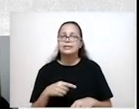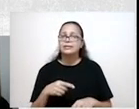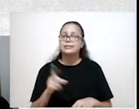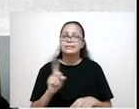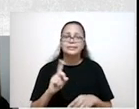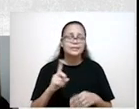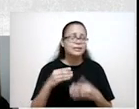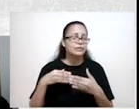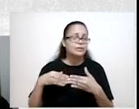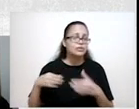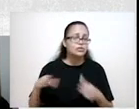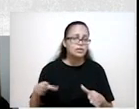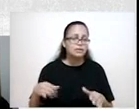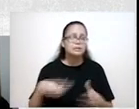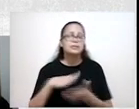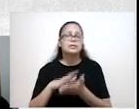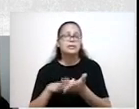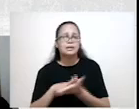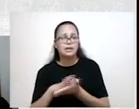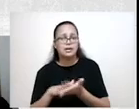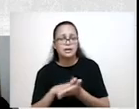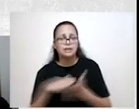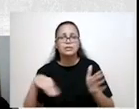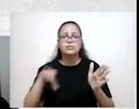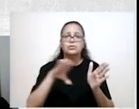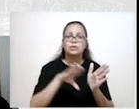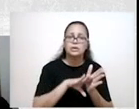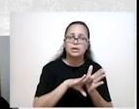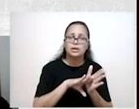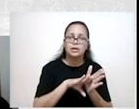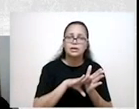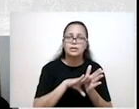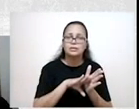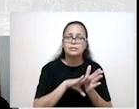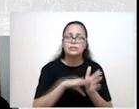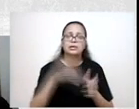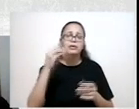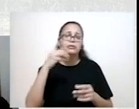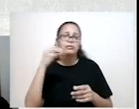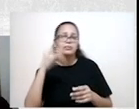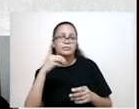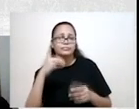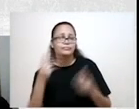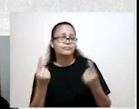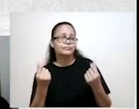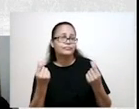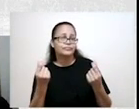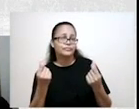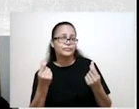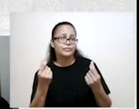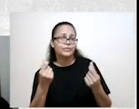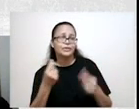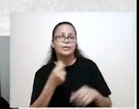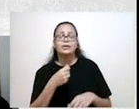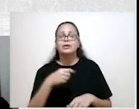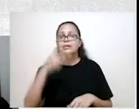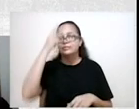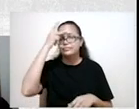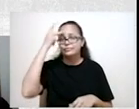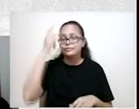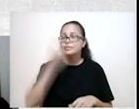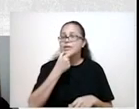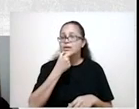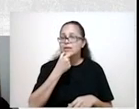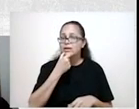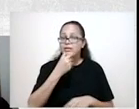até lá, isso enfraqueceria economicamente os ingleses. E o petróleo era muito importante para a